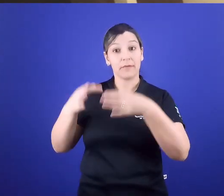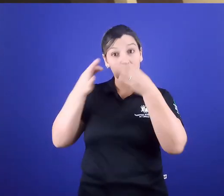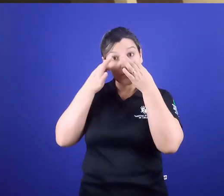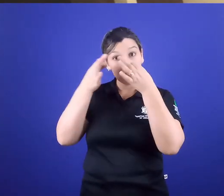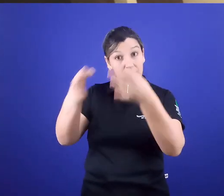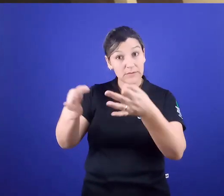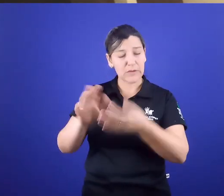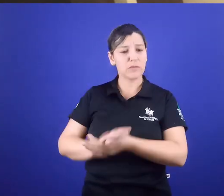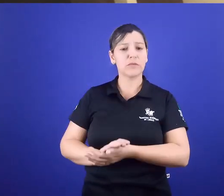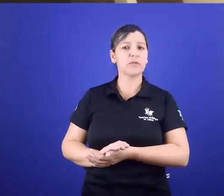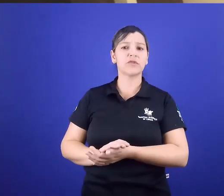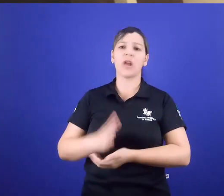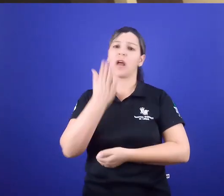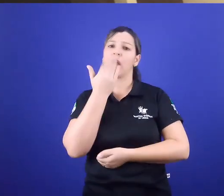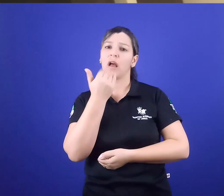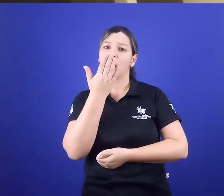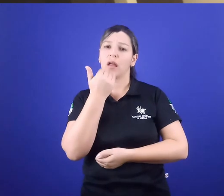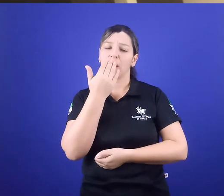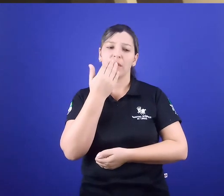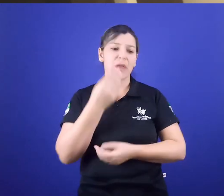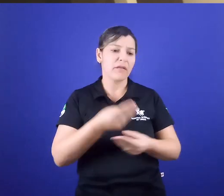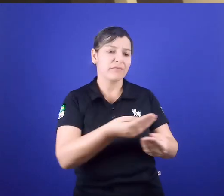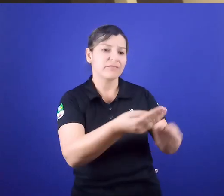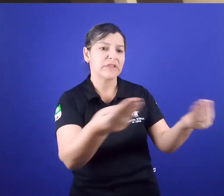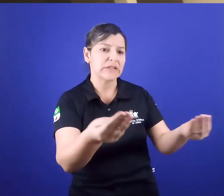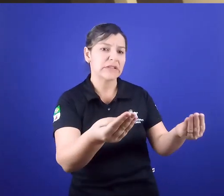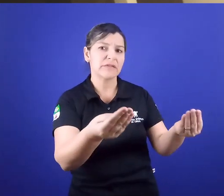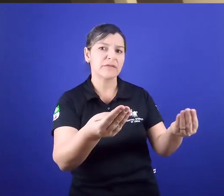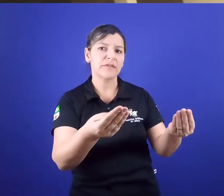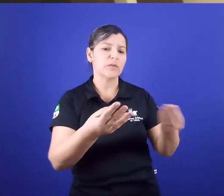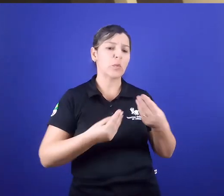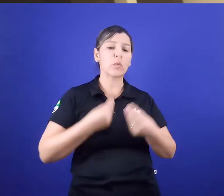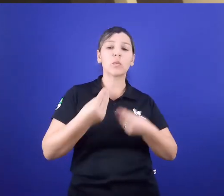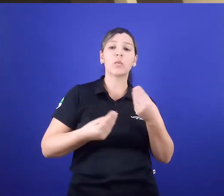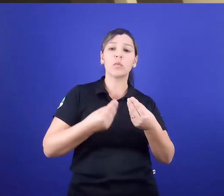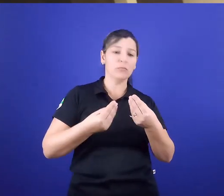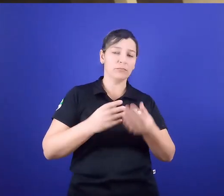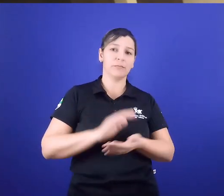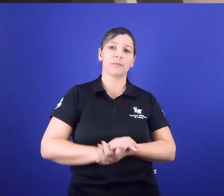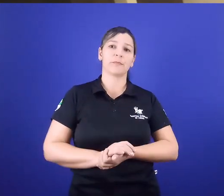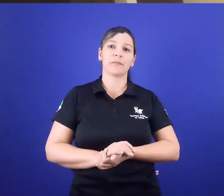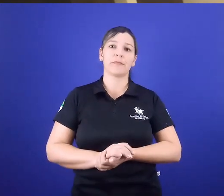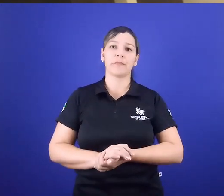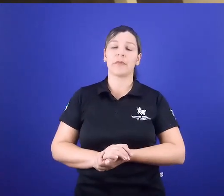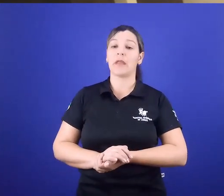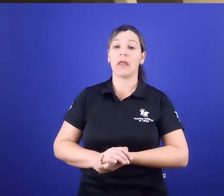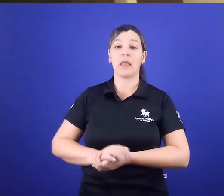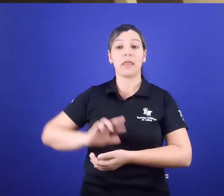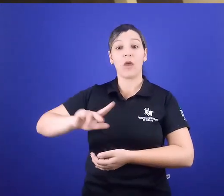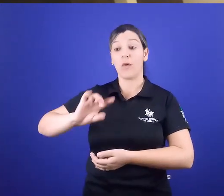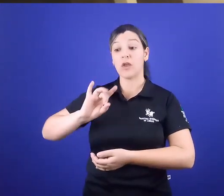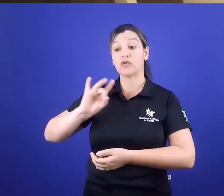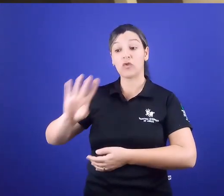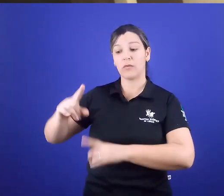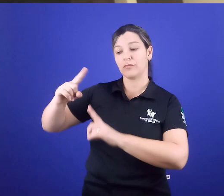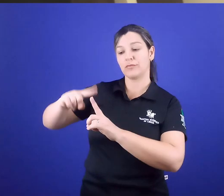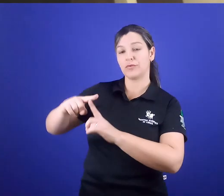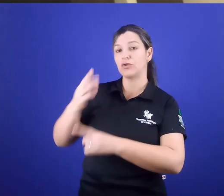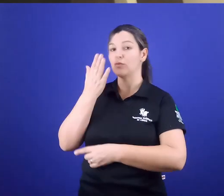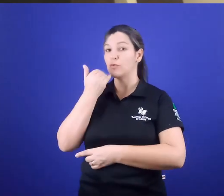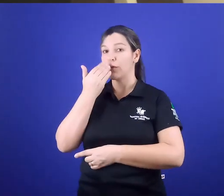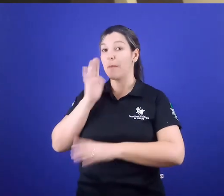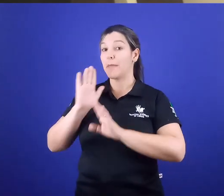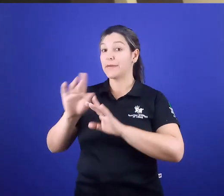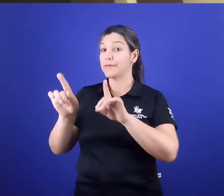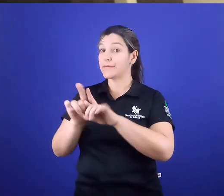que vocês vão servir esses alimentos, que é também uma tendência grande hoje em dia. Então, assim, não é só o que você vai servir, mas como